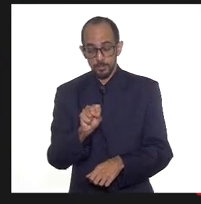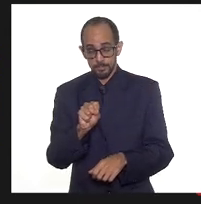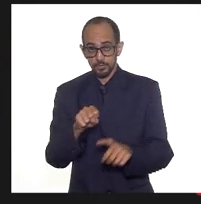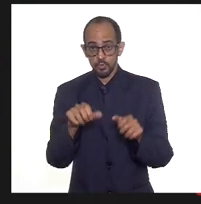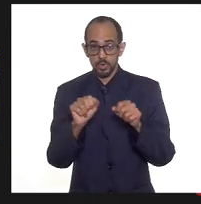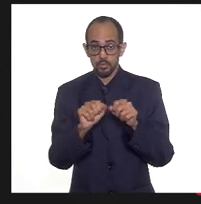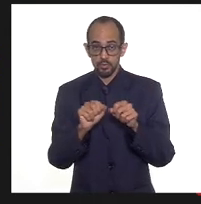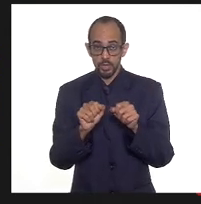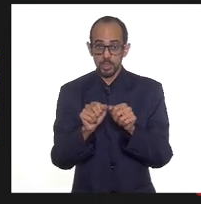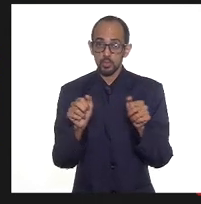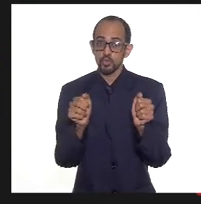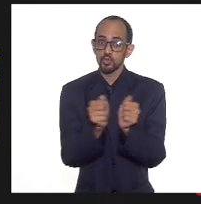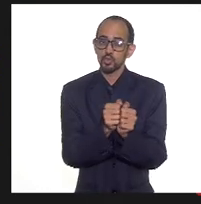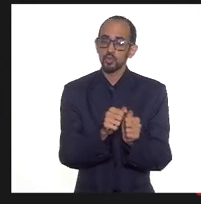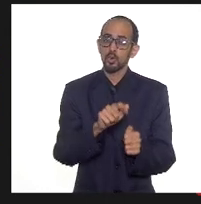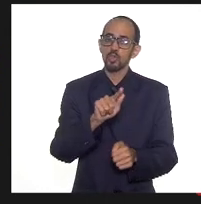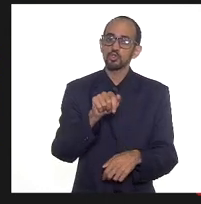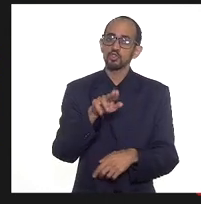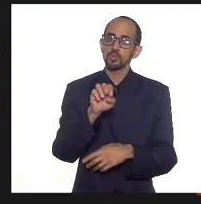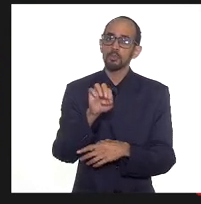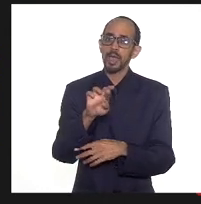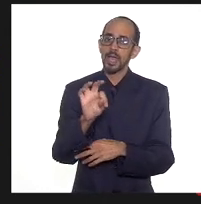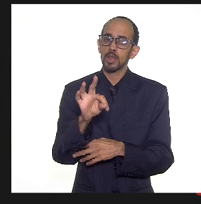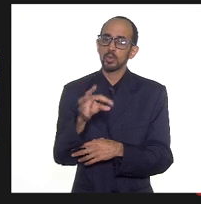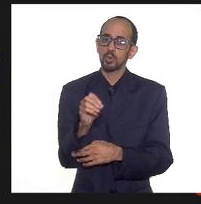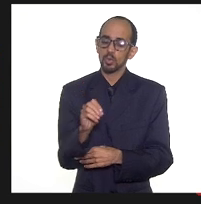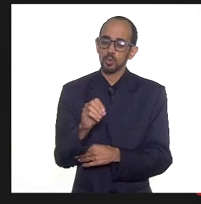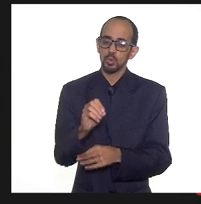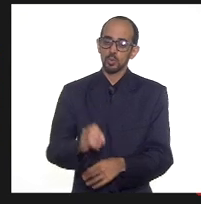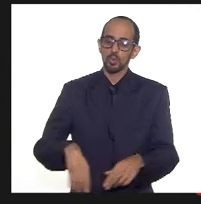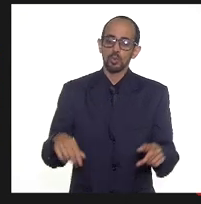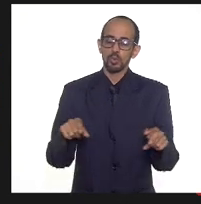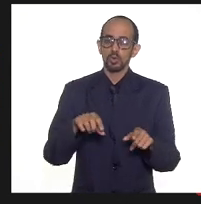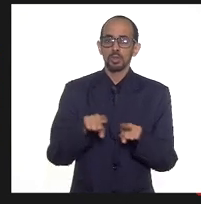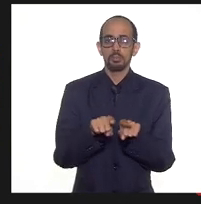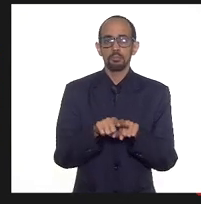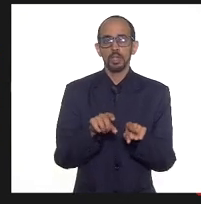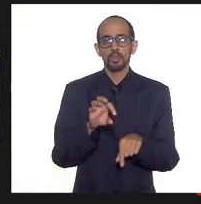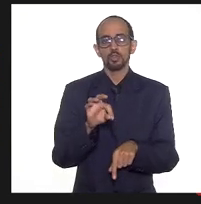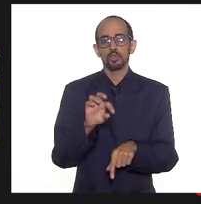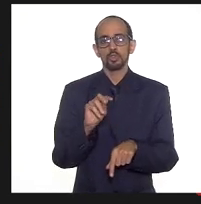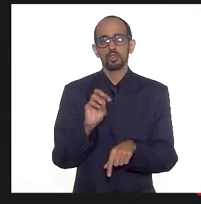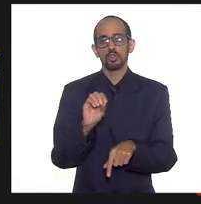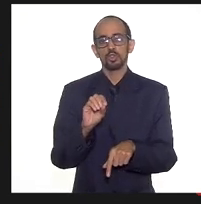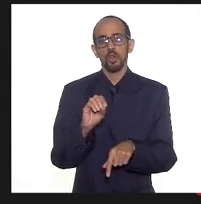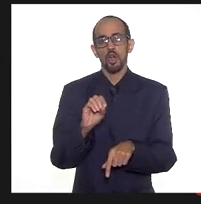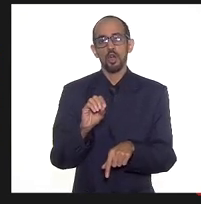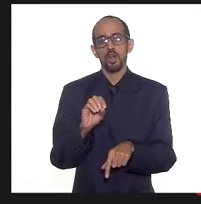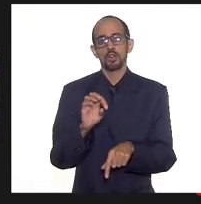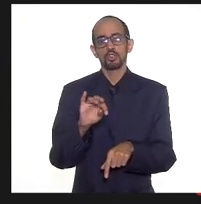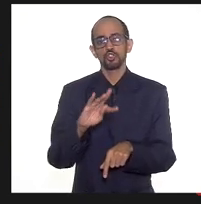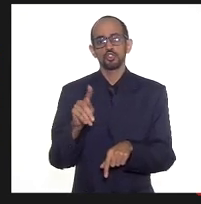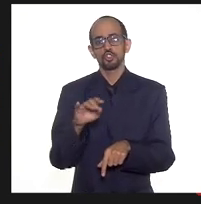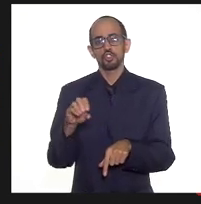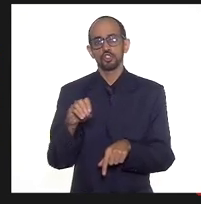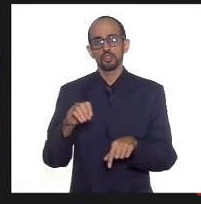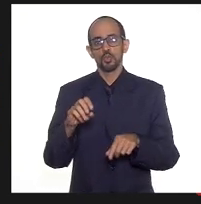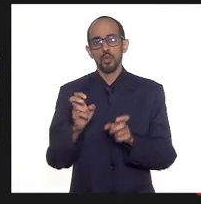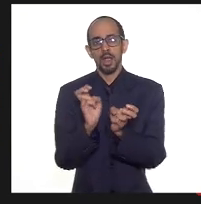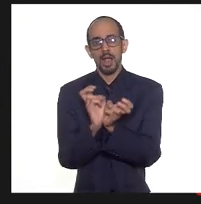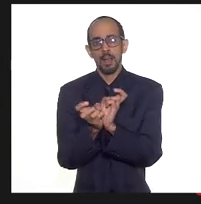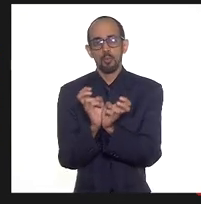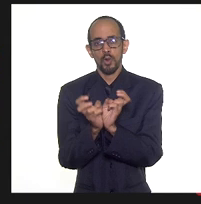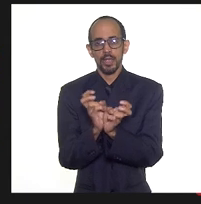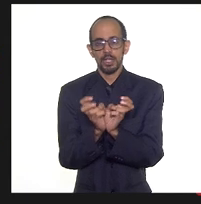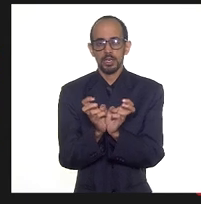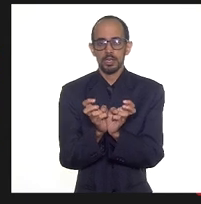Gilberto Coutinho, ou o Totinho Capoeira, né, que é uma liderança importante